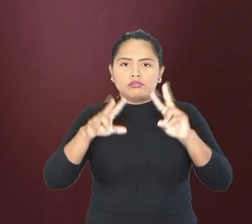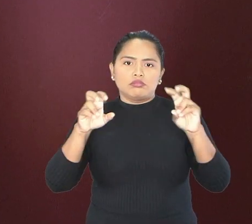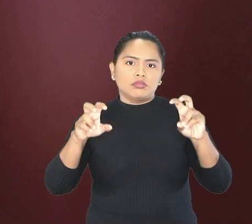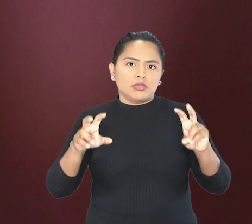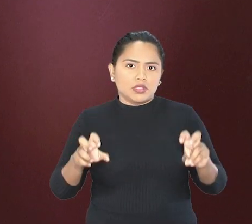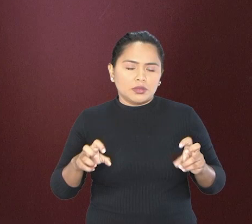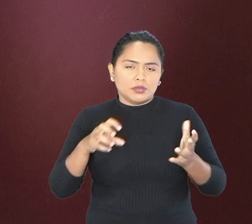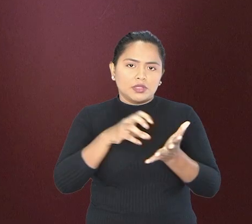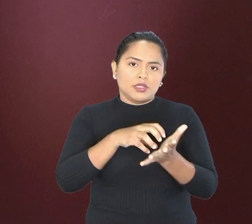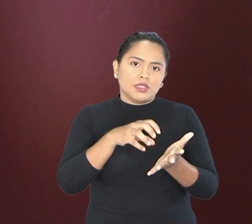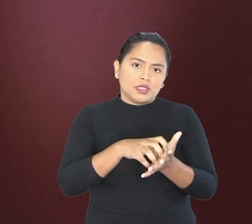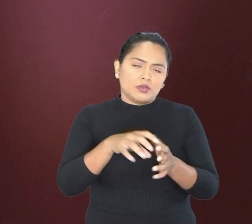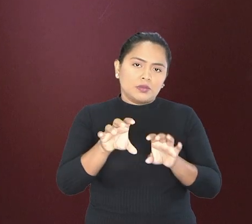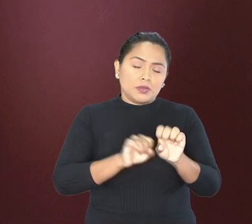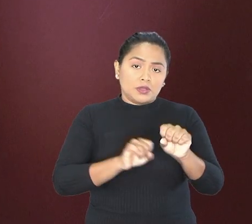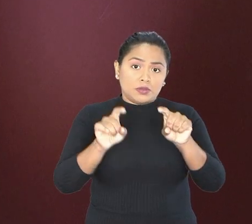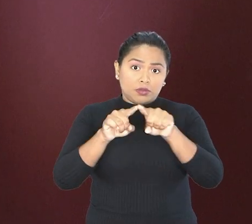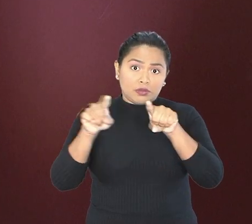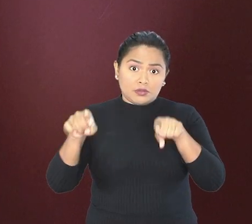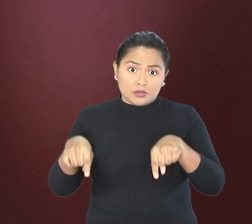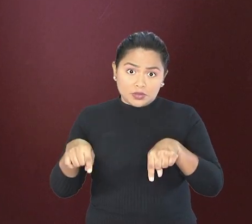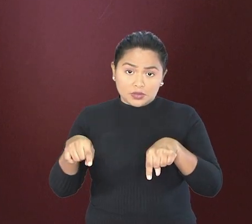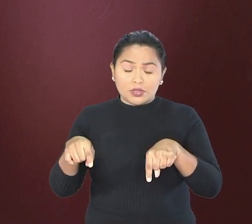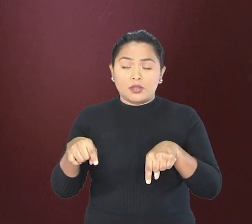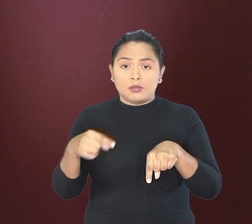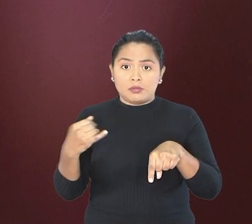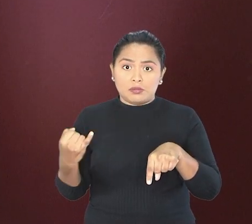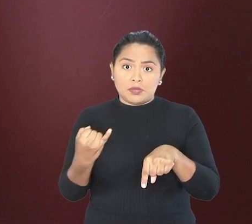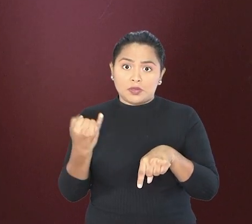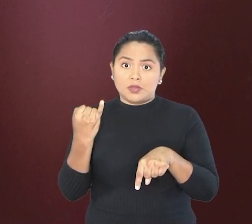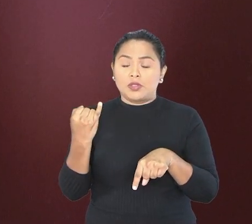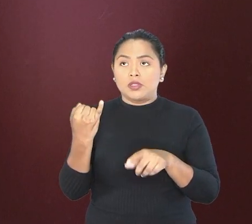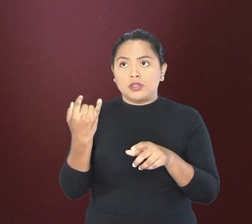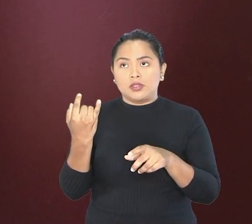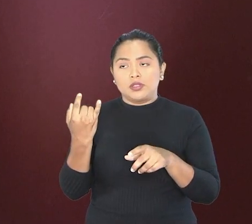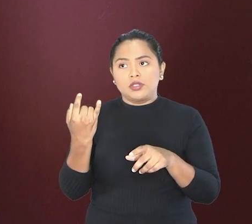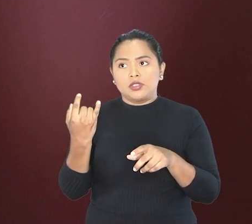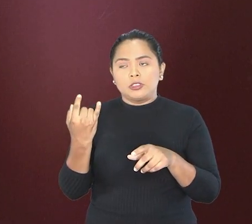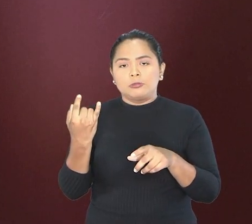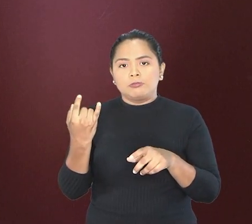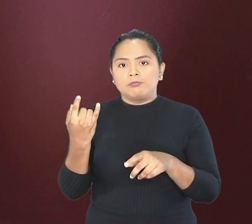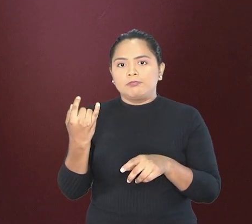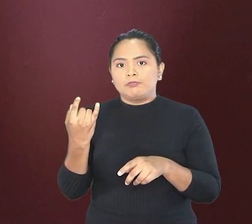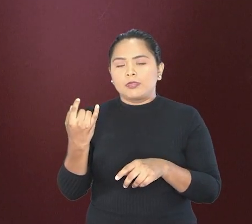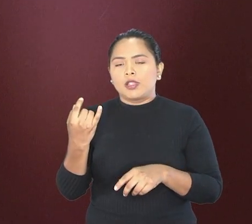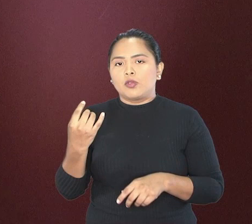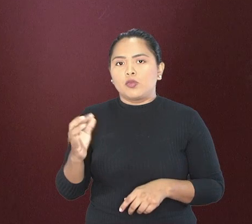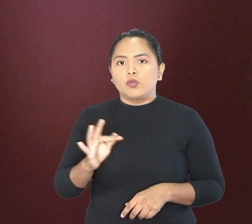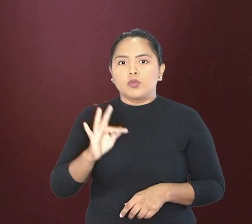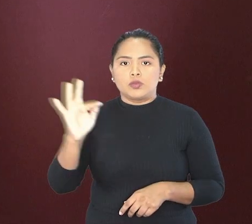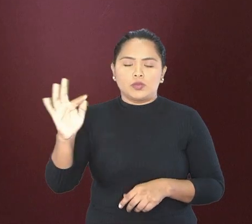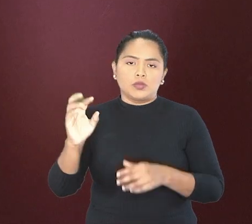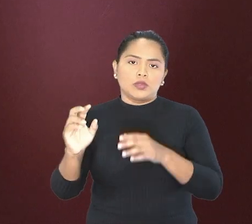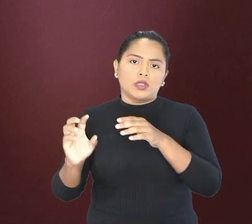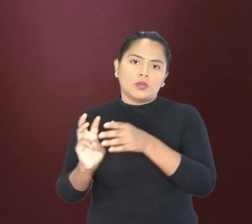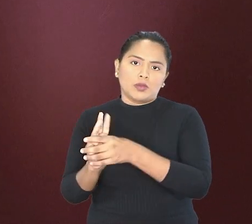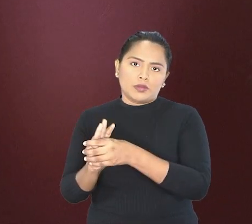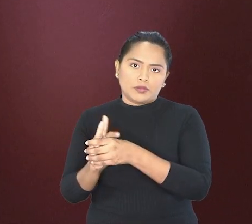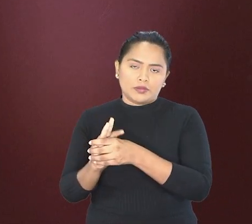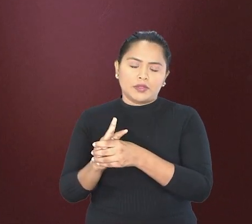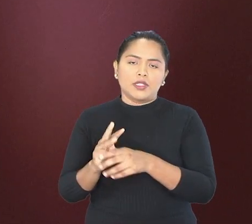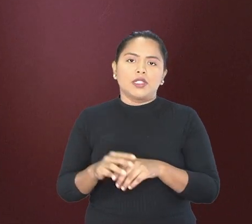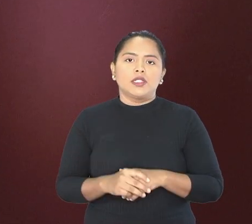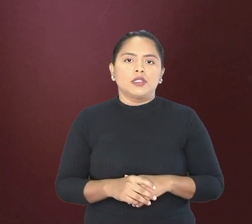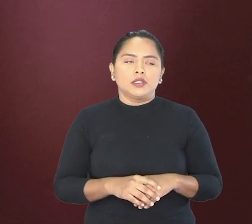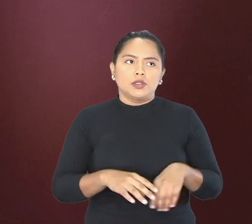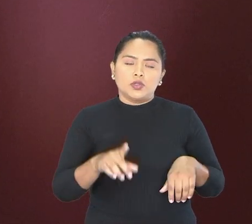capacitação dos servidores, que é um setor que realmente mexe muito com a vida do futuro da universidade. Então, com base nas capacitações que a